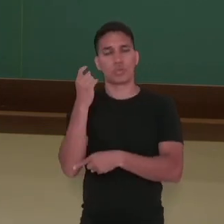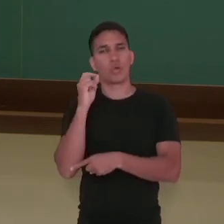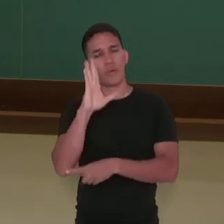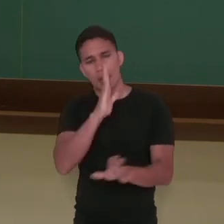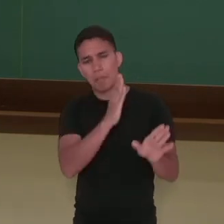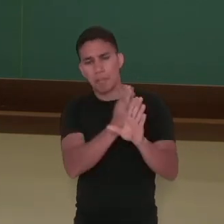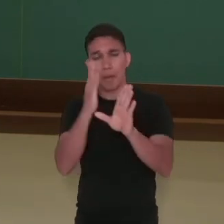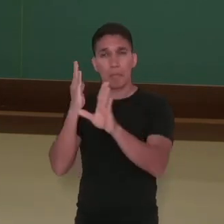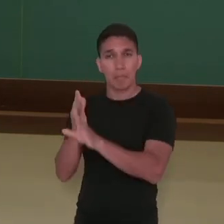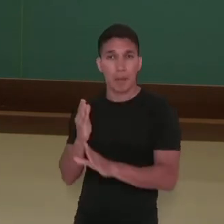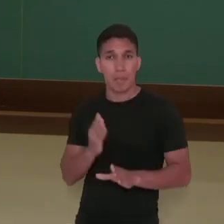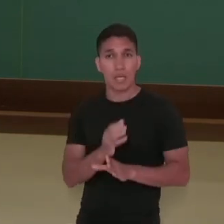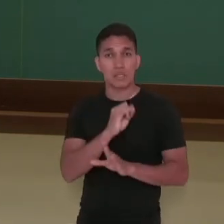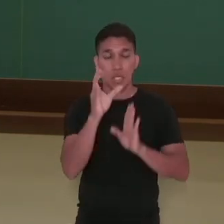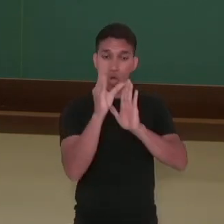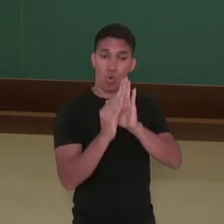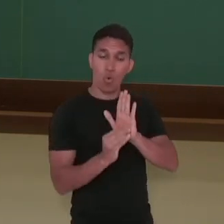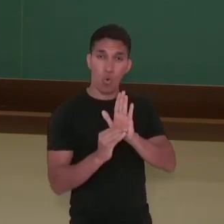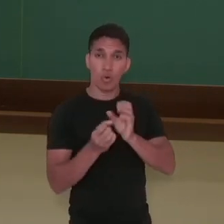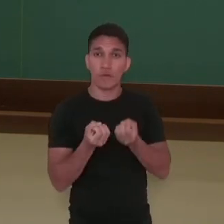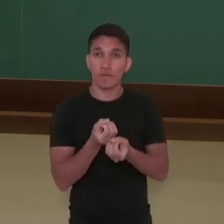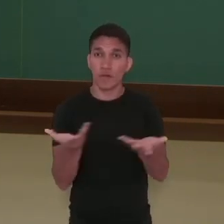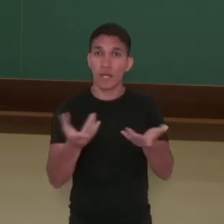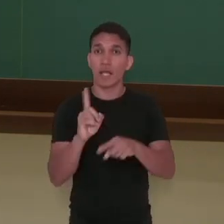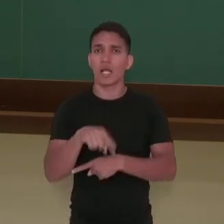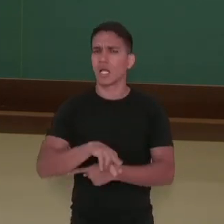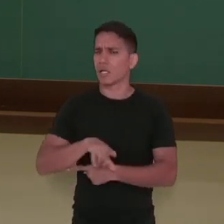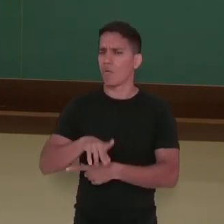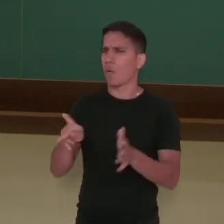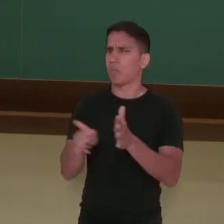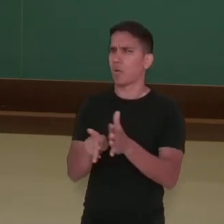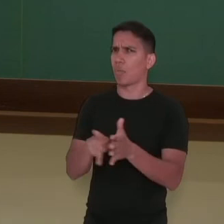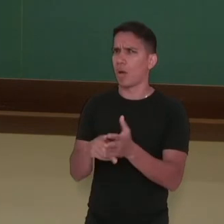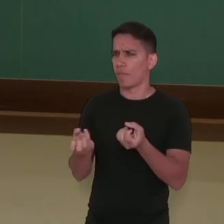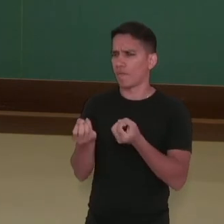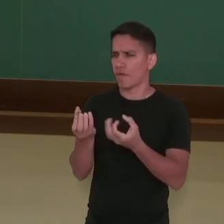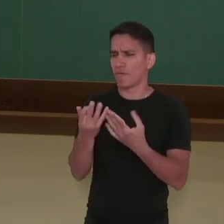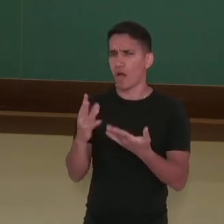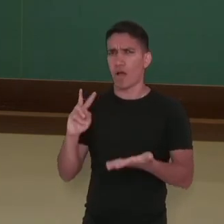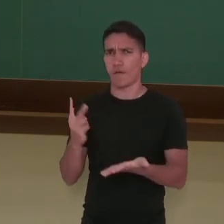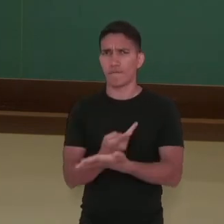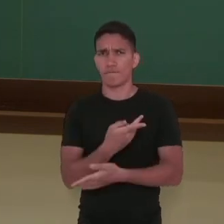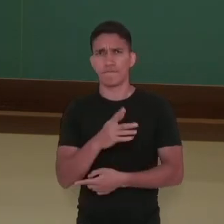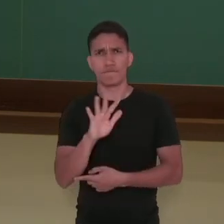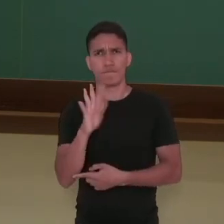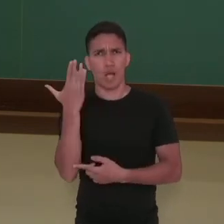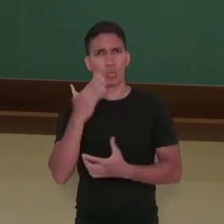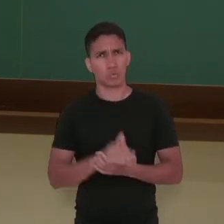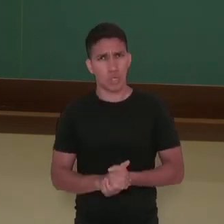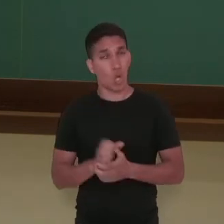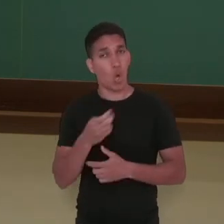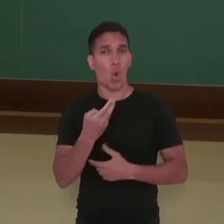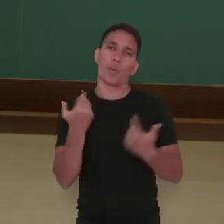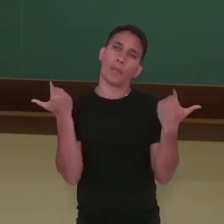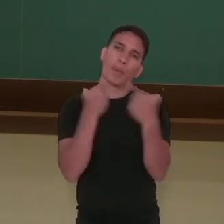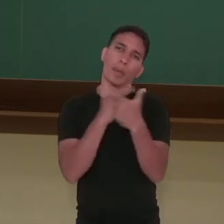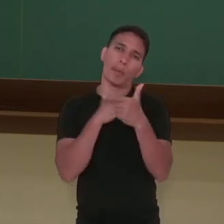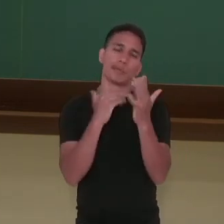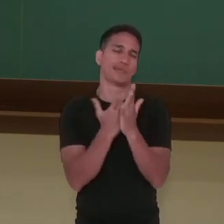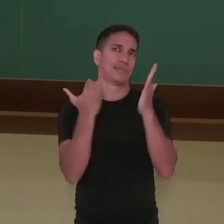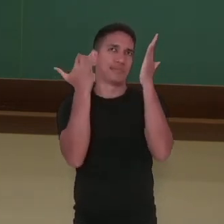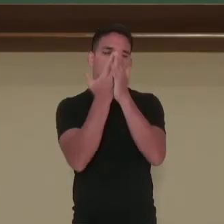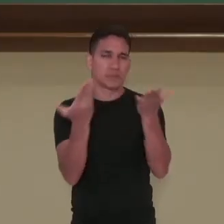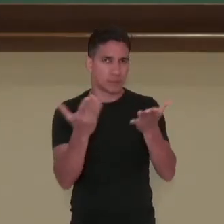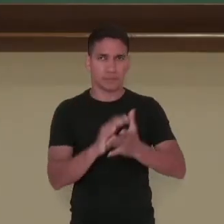conteúdo divulgado não é oriundo de um site de notícias falsas, ou humorístico, como, por exemplo, o site